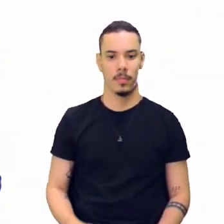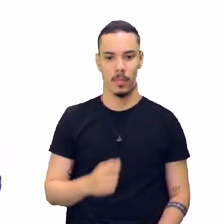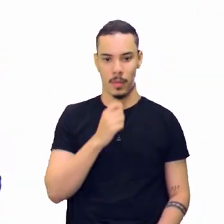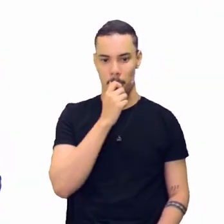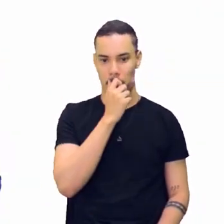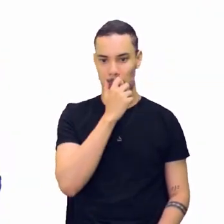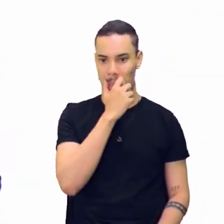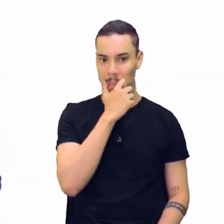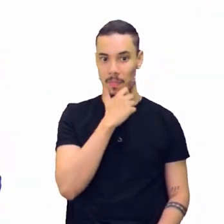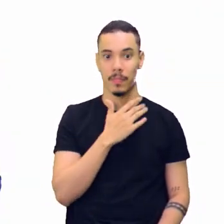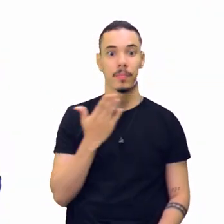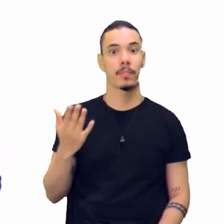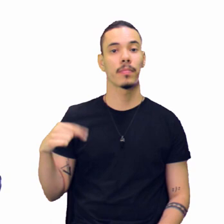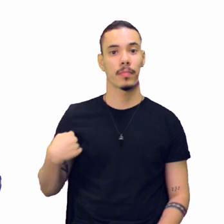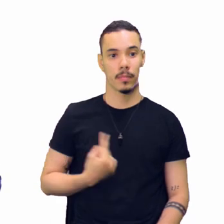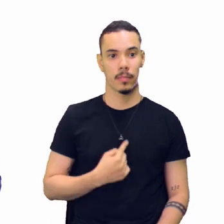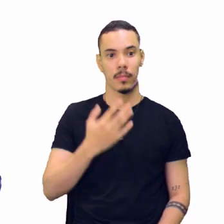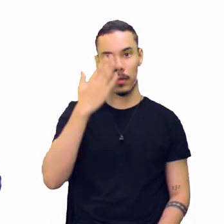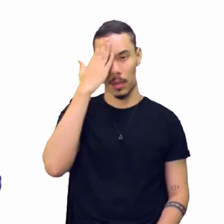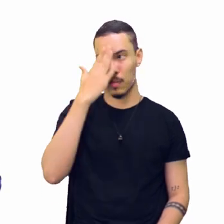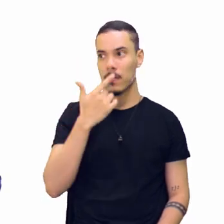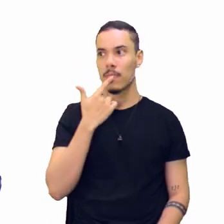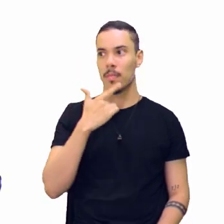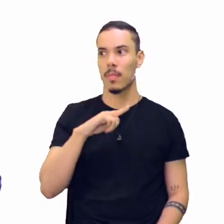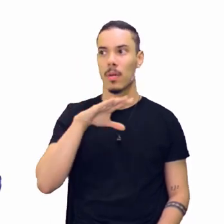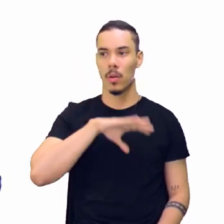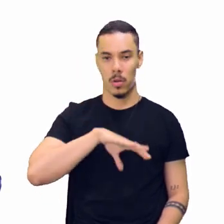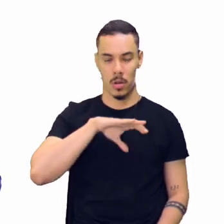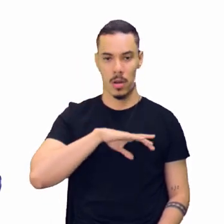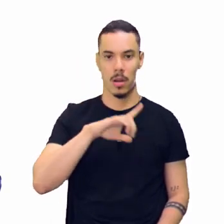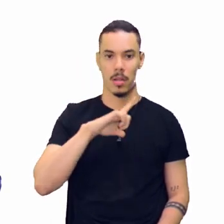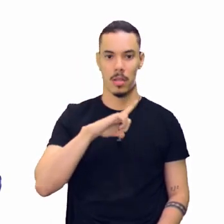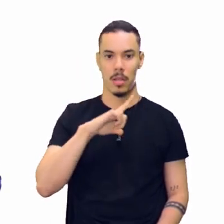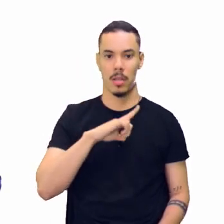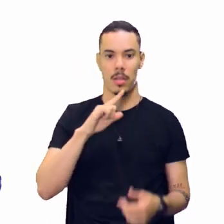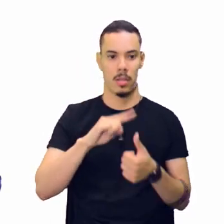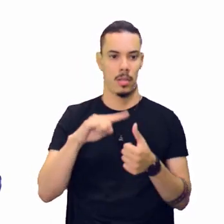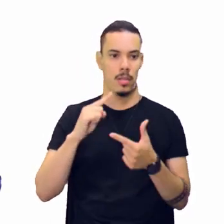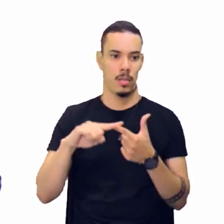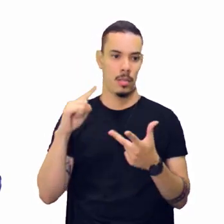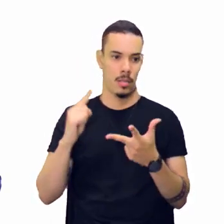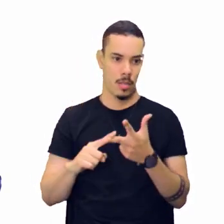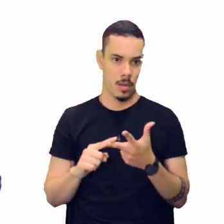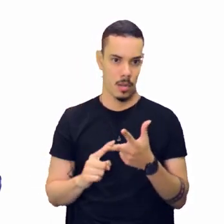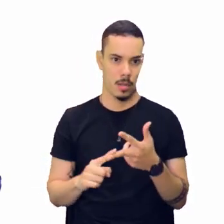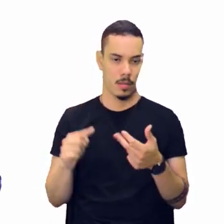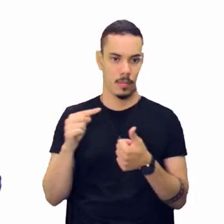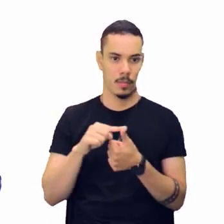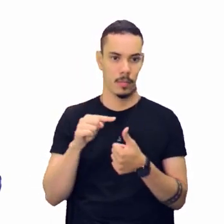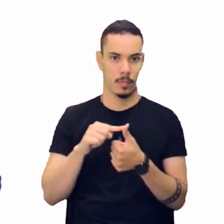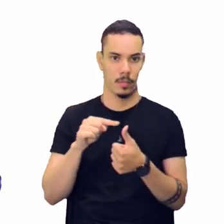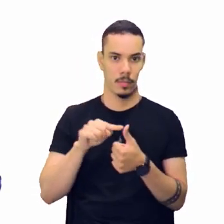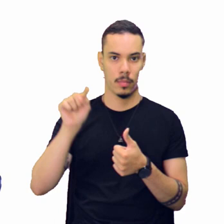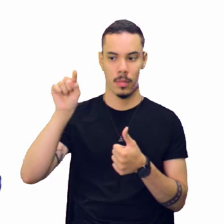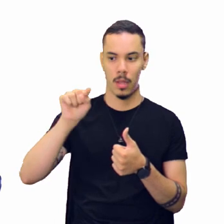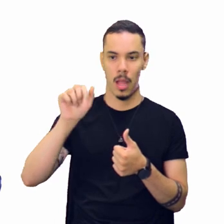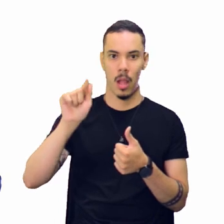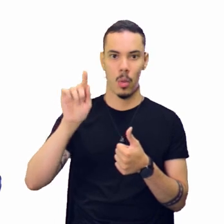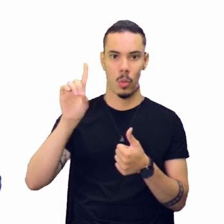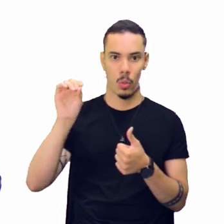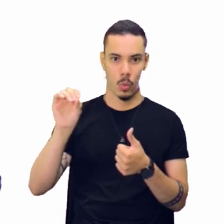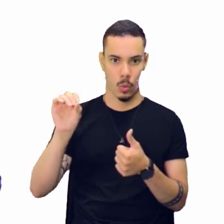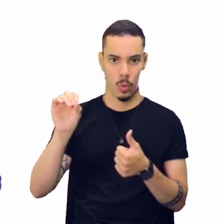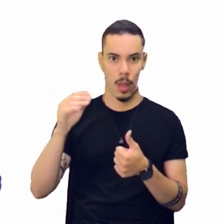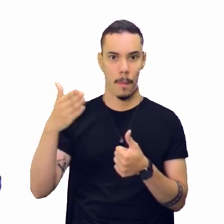né? Em relação, nós sabemos que na nossa língua portuguesa são 3 sinais gráficos. É o acento agudo,